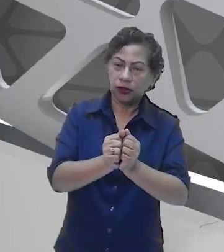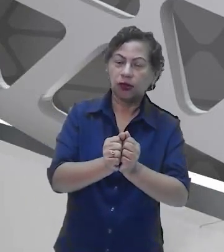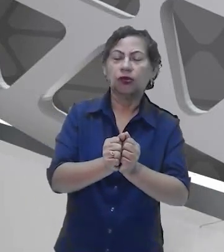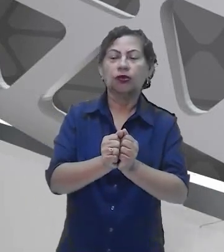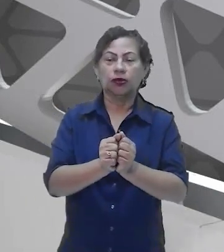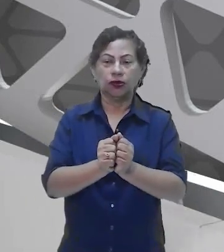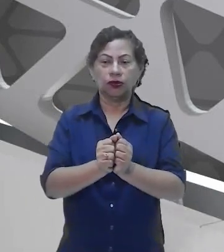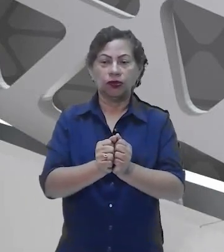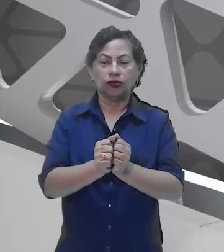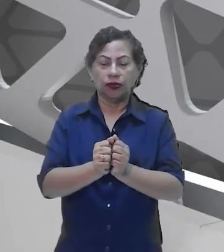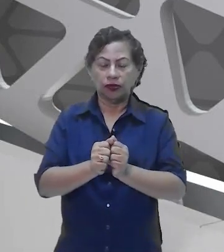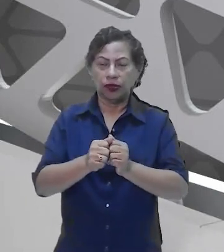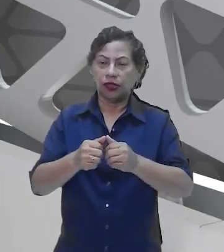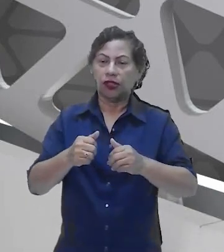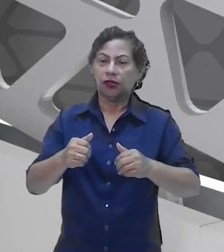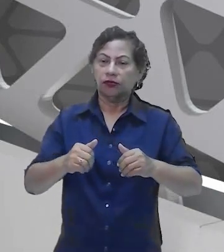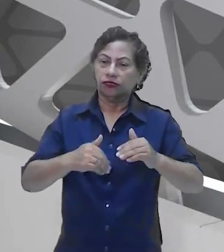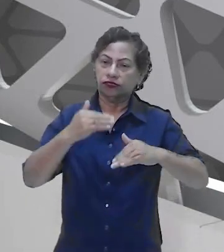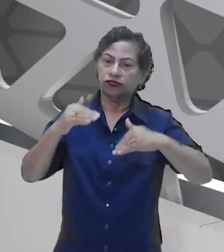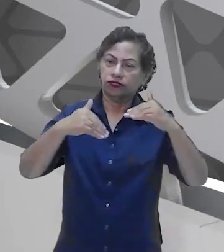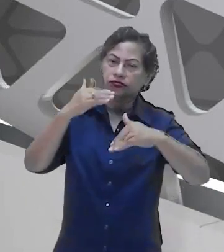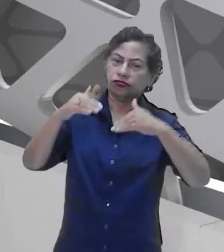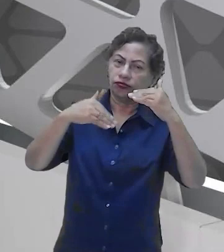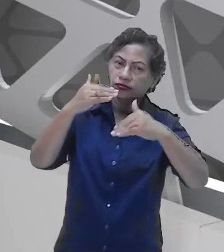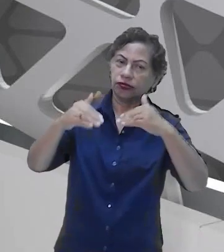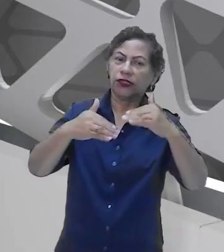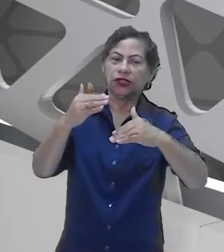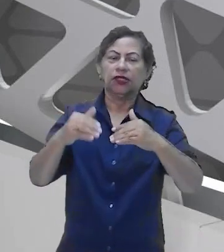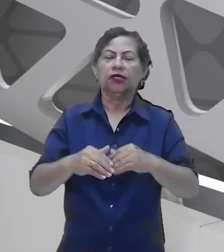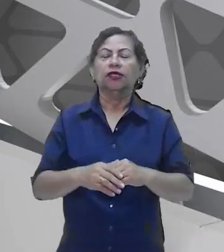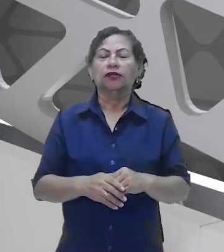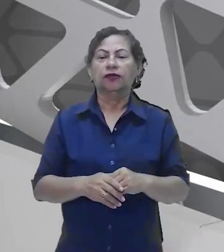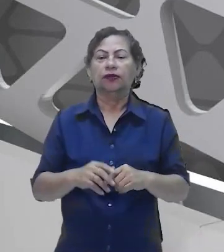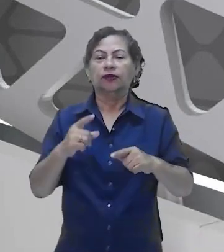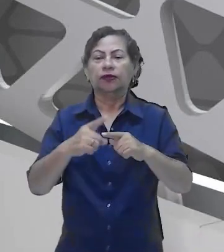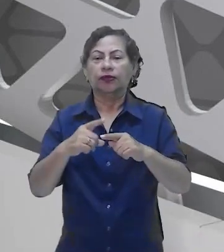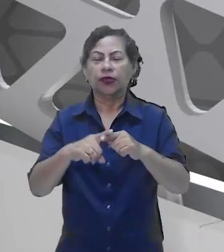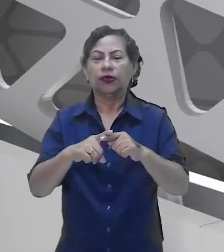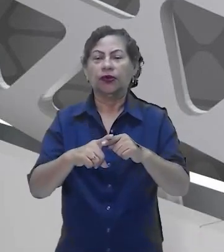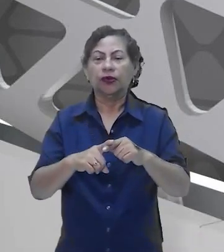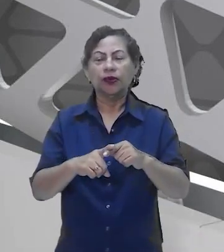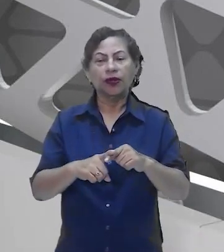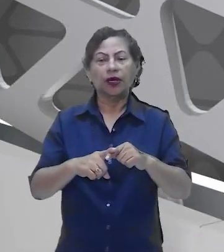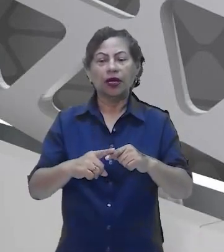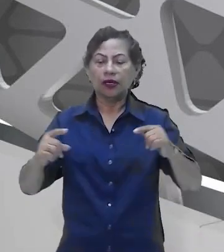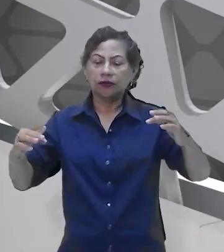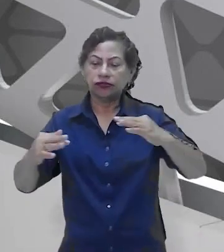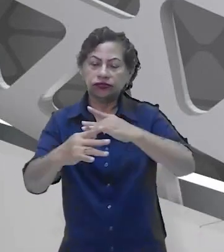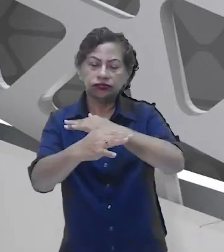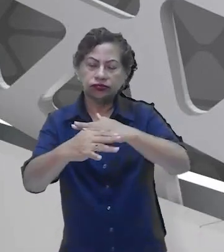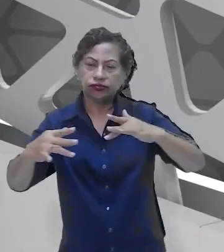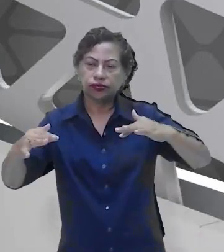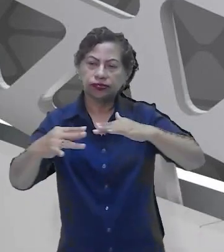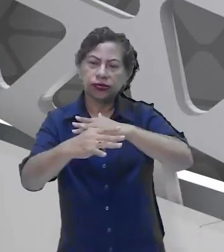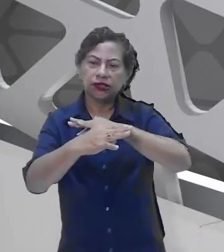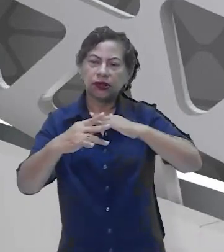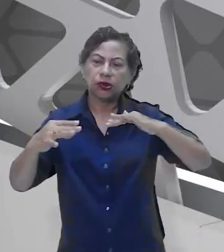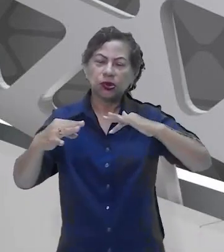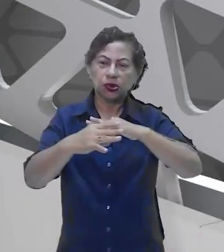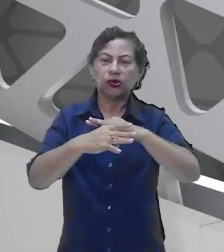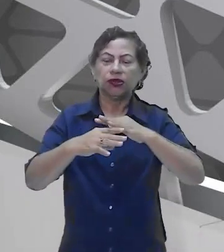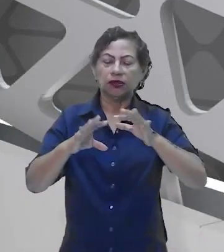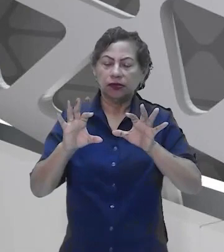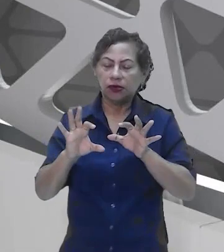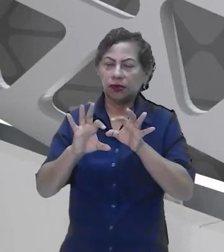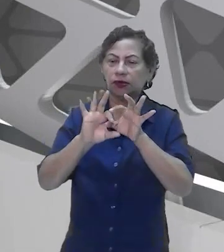industrial e, consequentemente, também do processo de urbanização. Está tudo muito alinhado, está tudo muito casado,